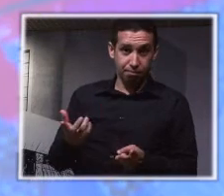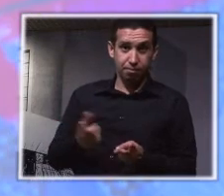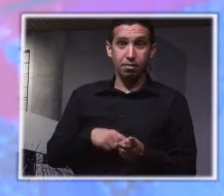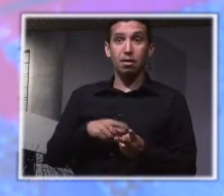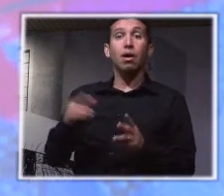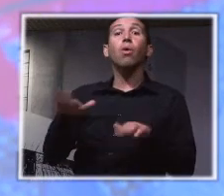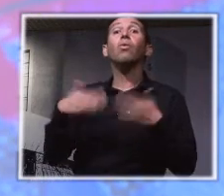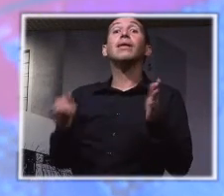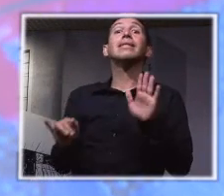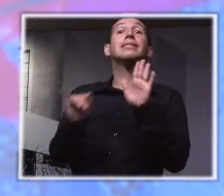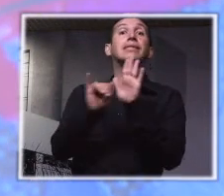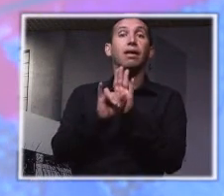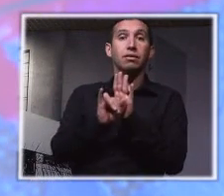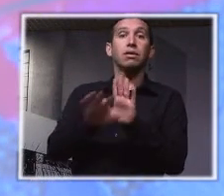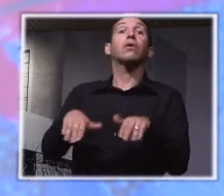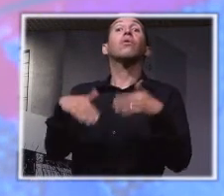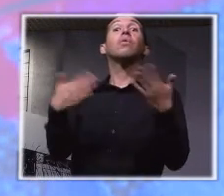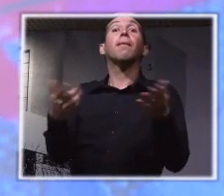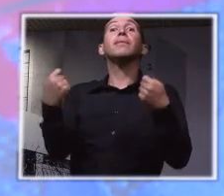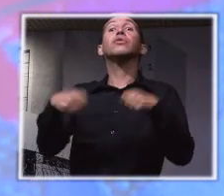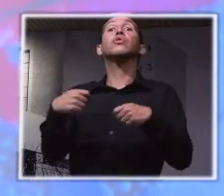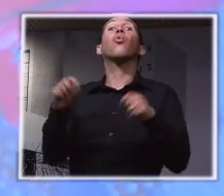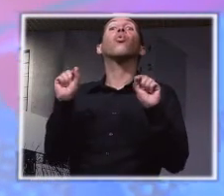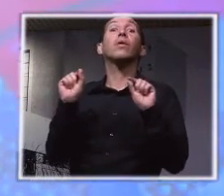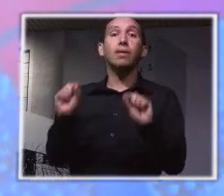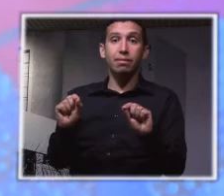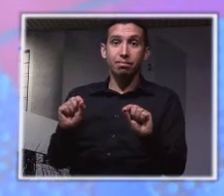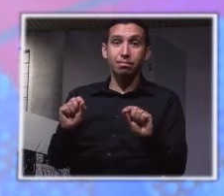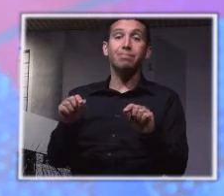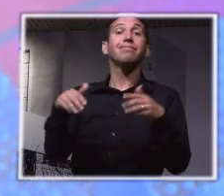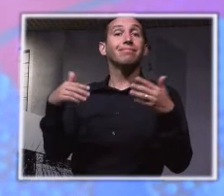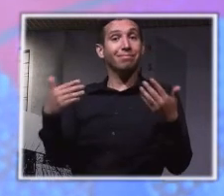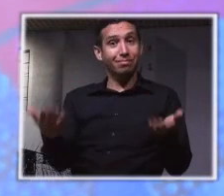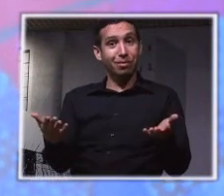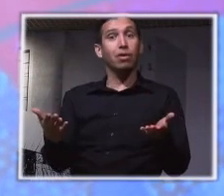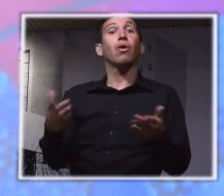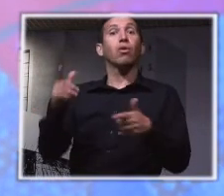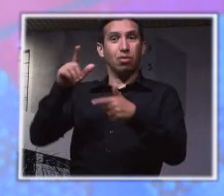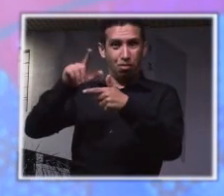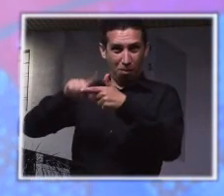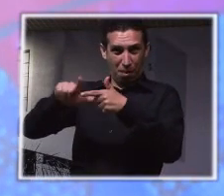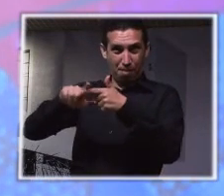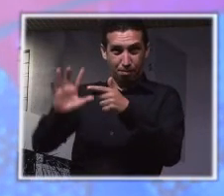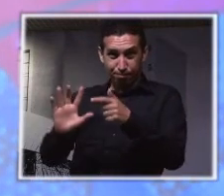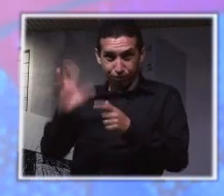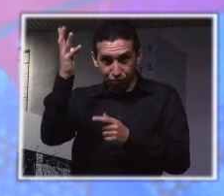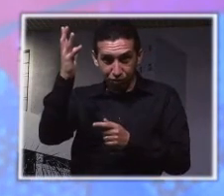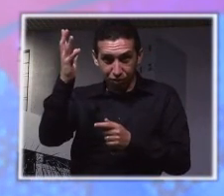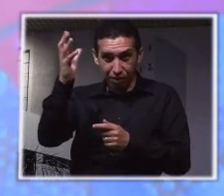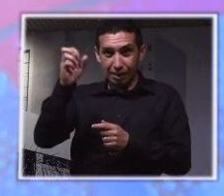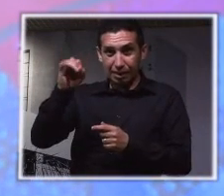suas identidades, as suas necessidades. A nossa premissa é de que o conflito surge quando identidades não